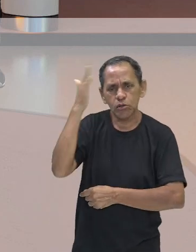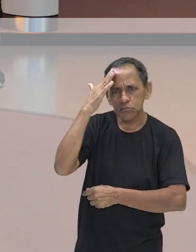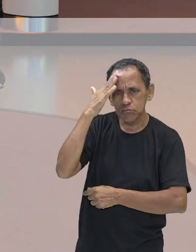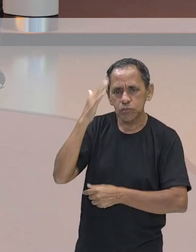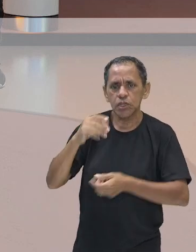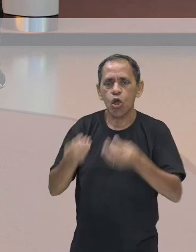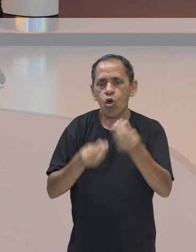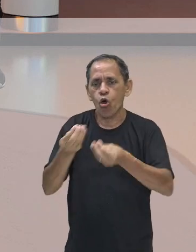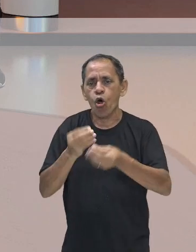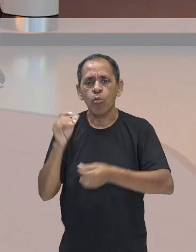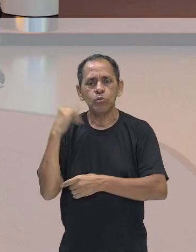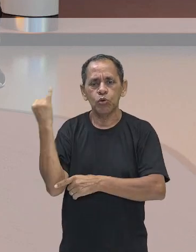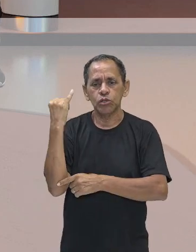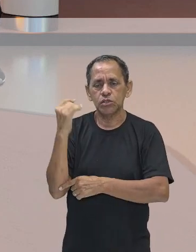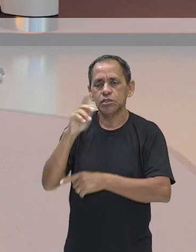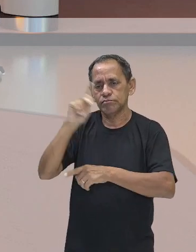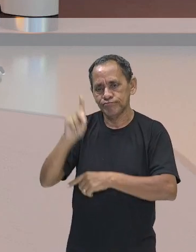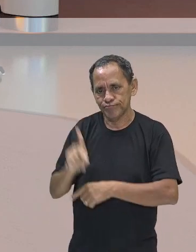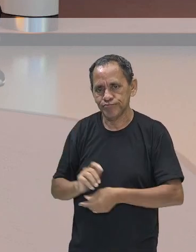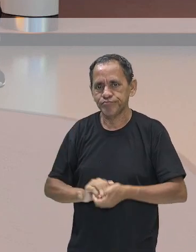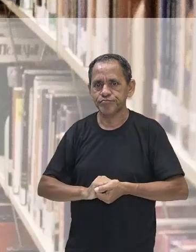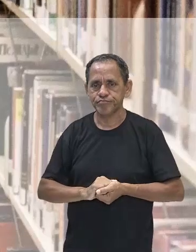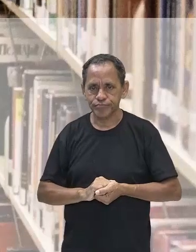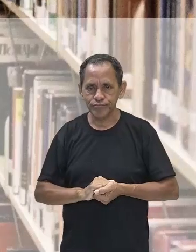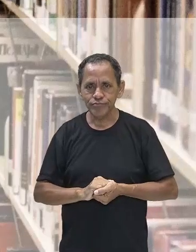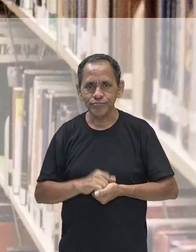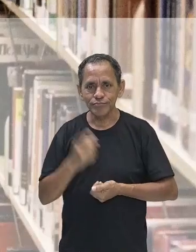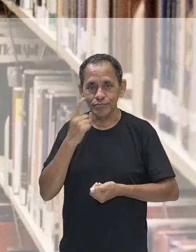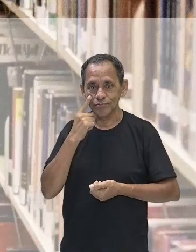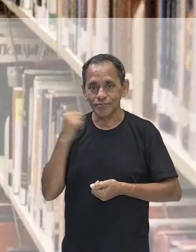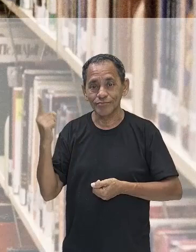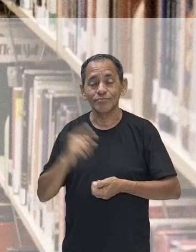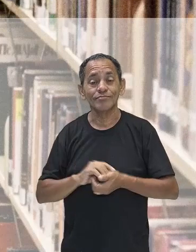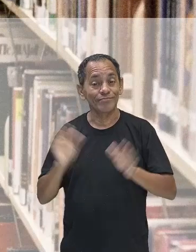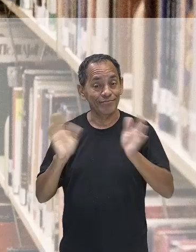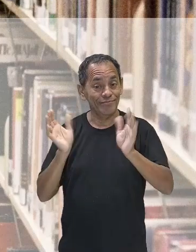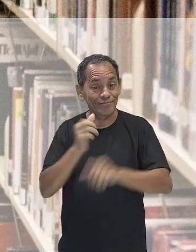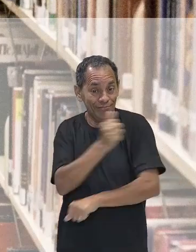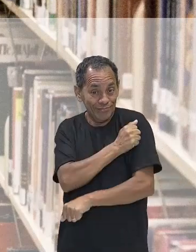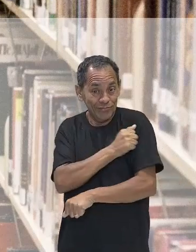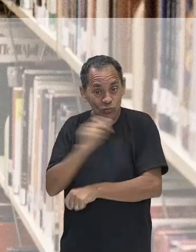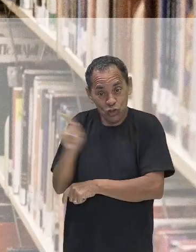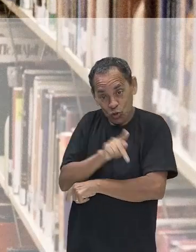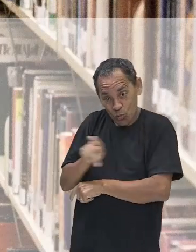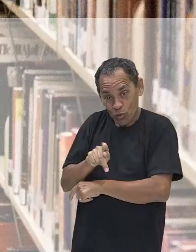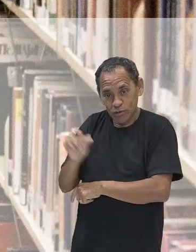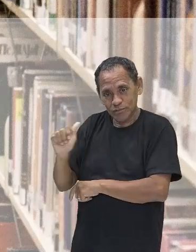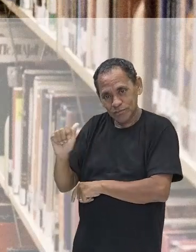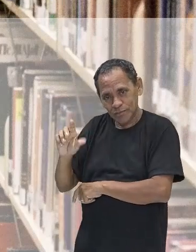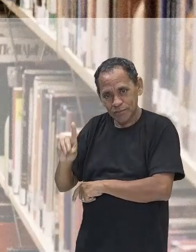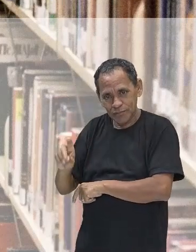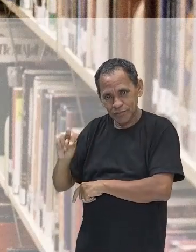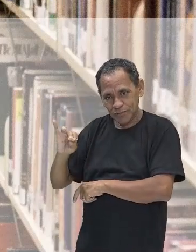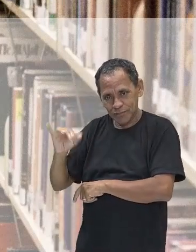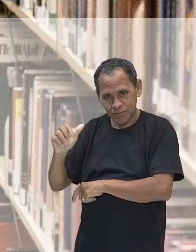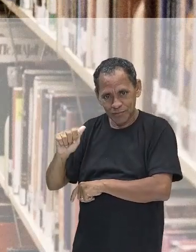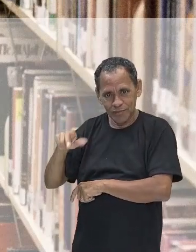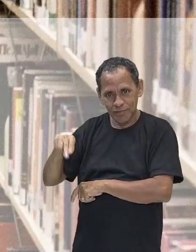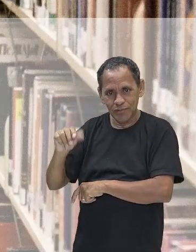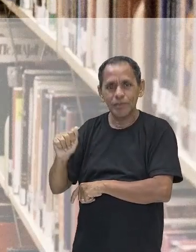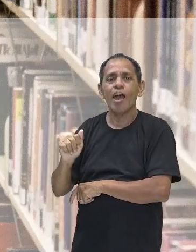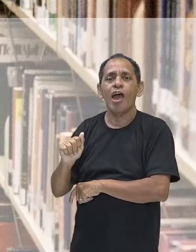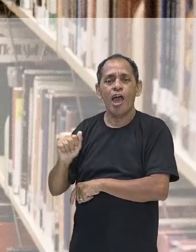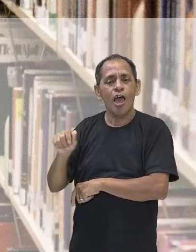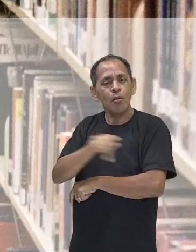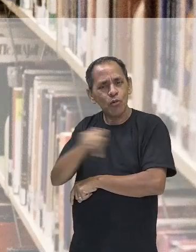da importância do historiador. Vamos lá para ela. Olá, alunos! Eu sou a professora Adriana Cabral, sou professora